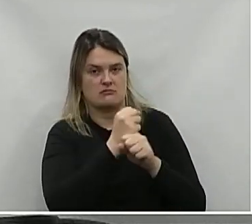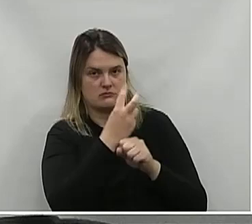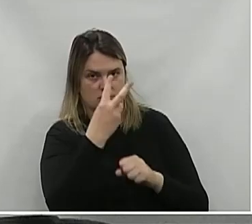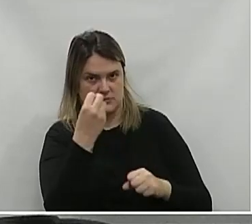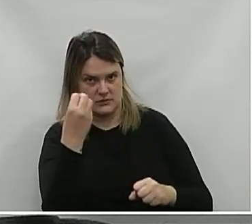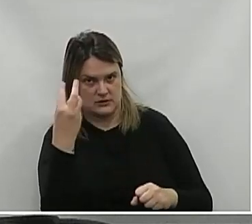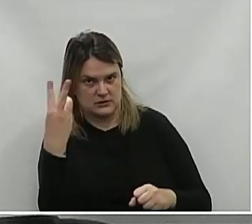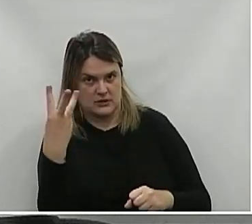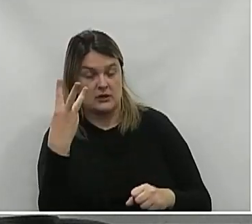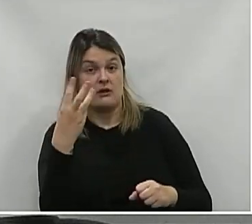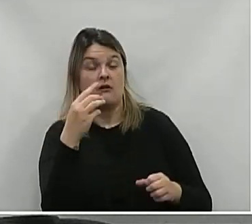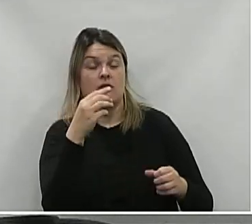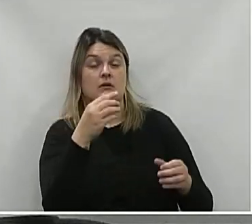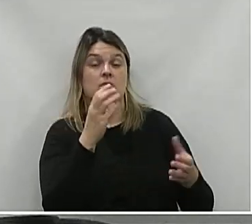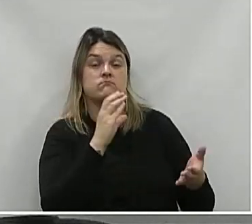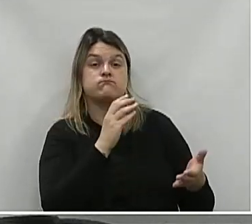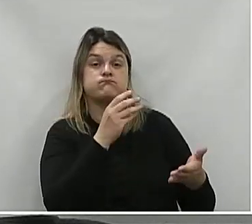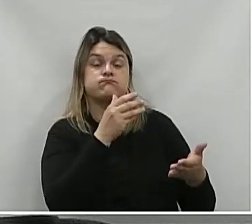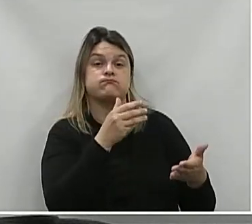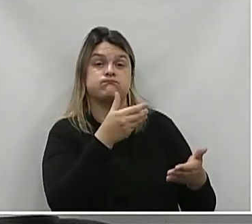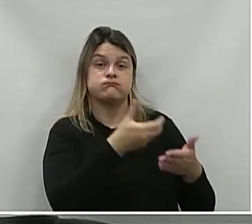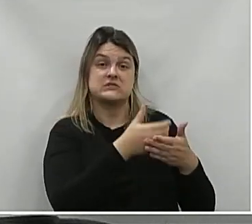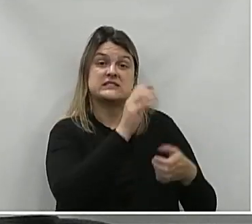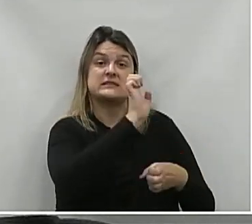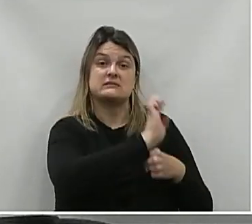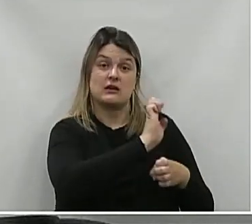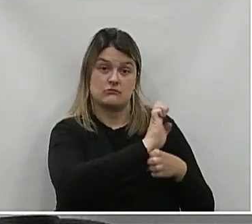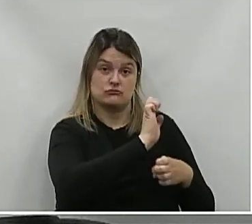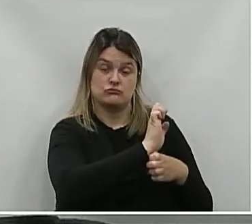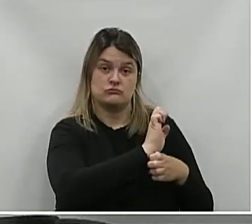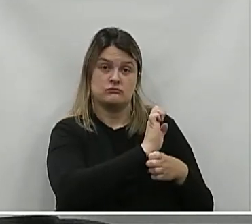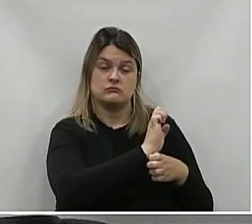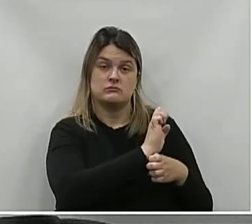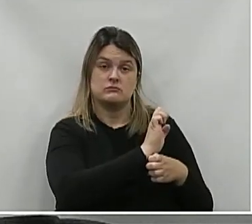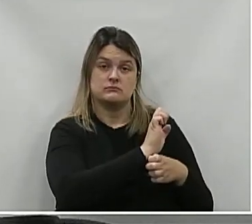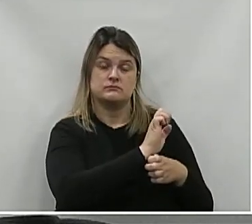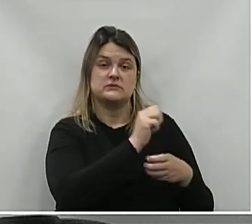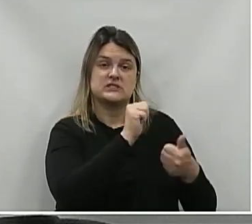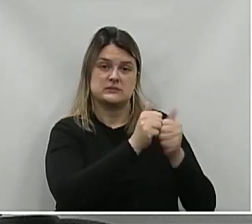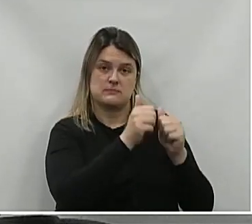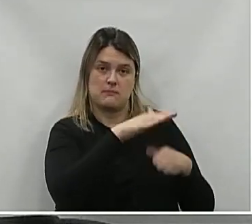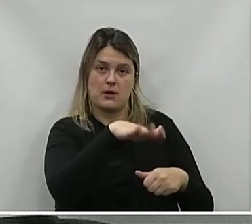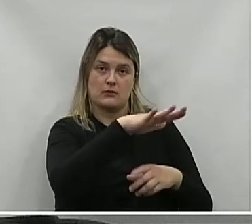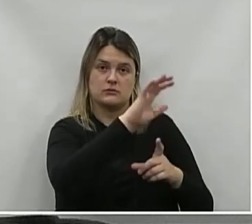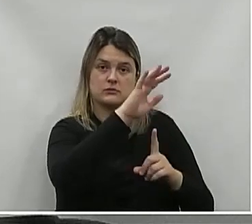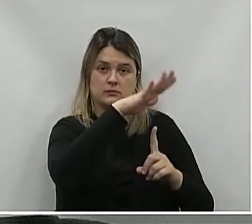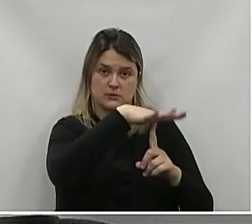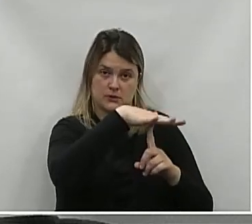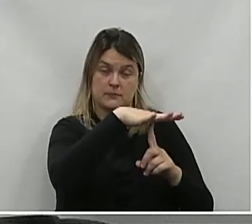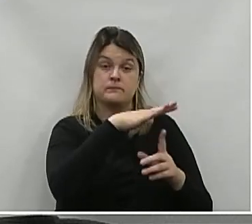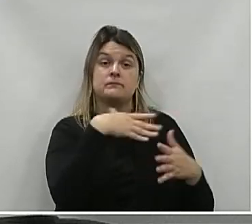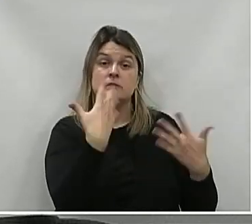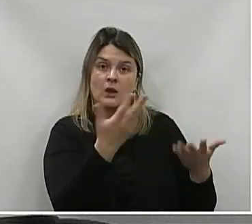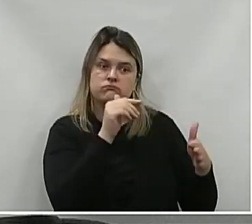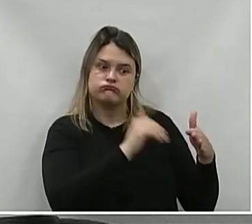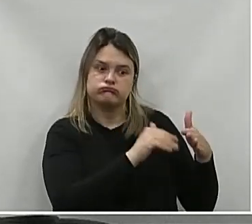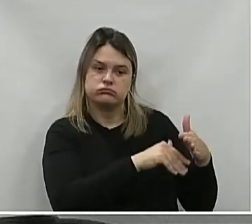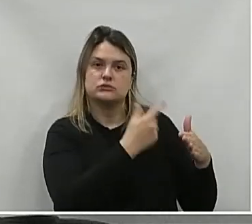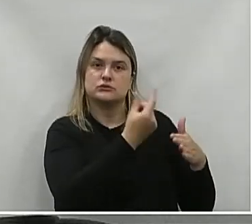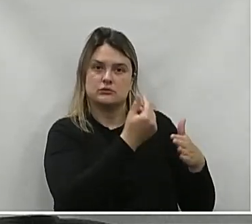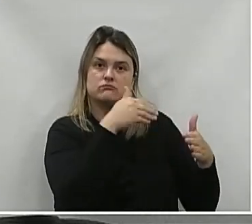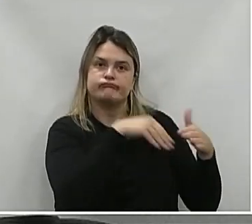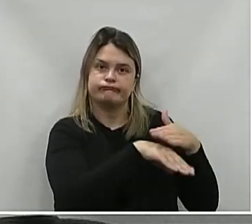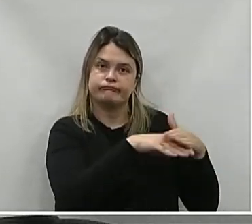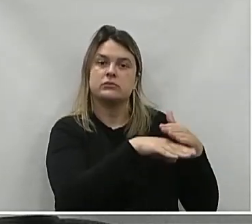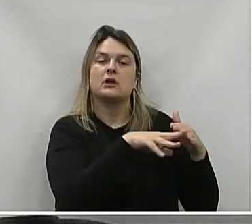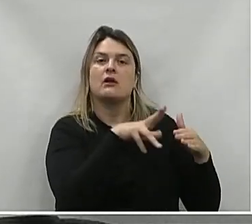21.405/2023, que é o Fundo Municipal, Fundo Estadual do Esporte Paranaense. Então, ali